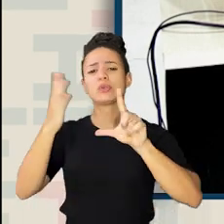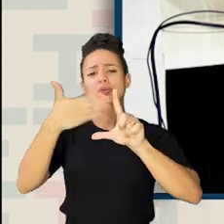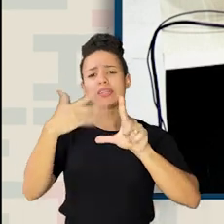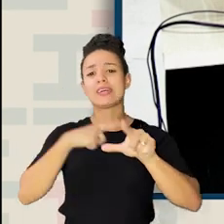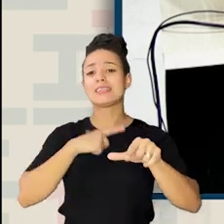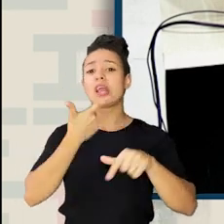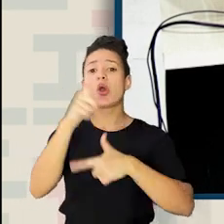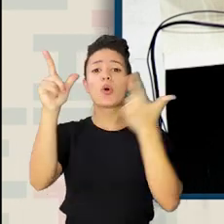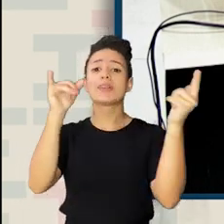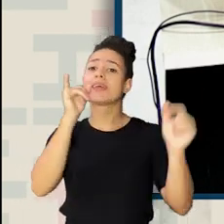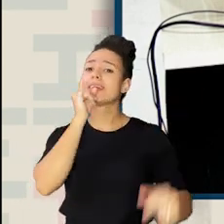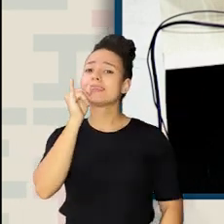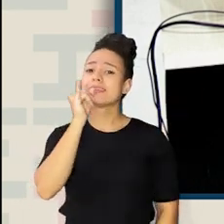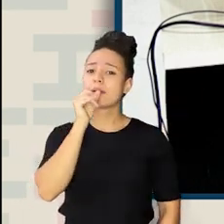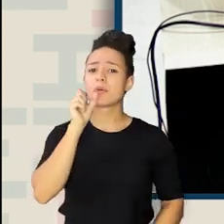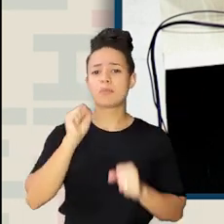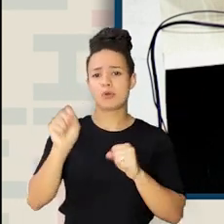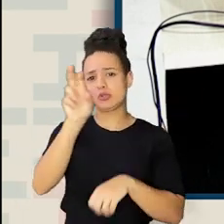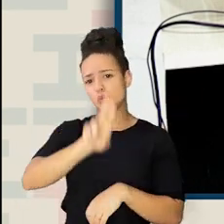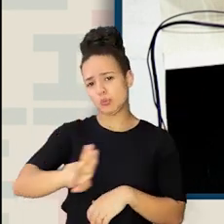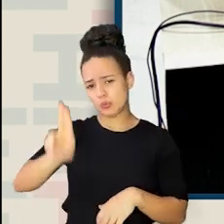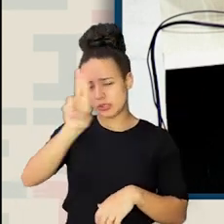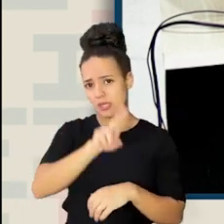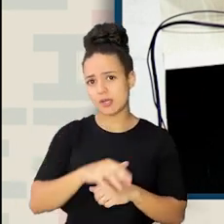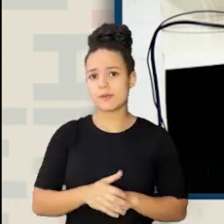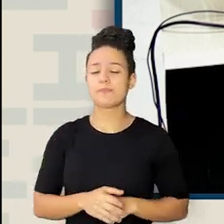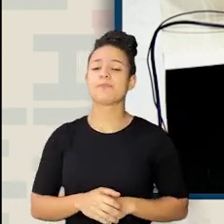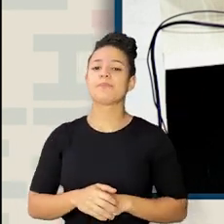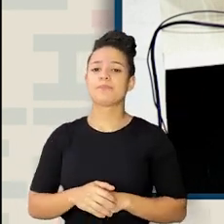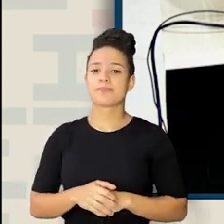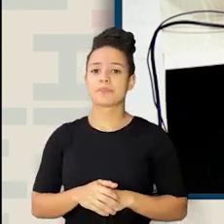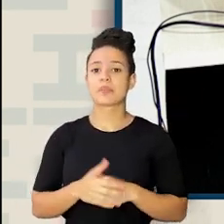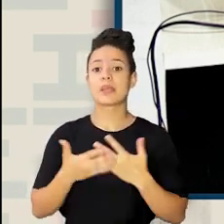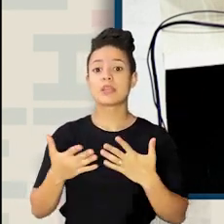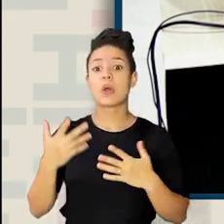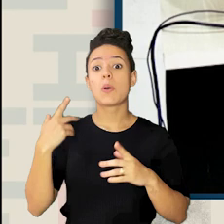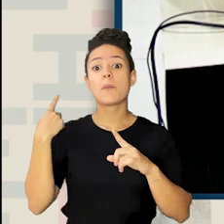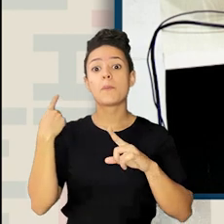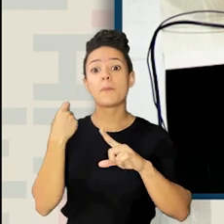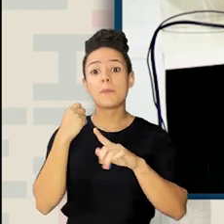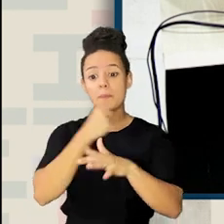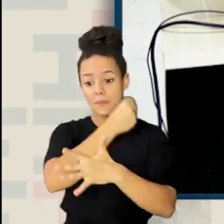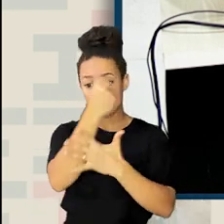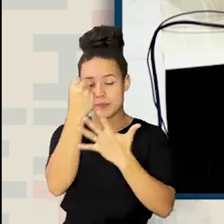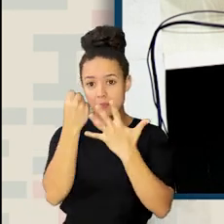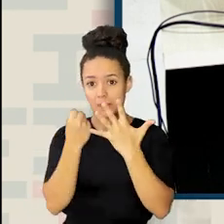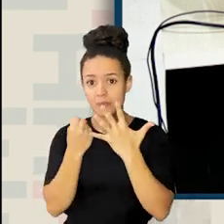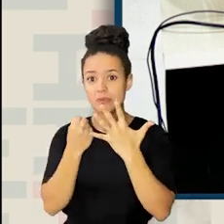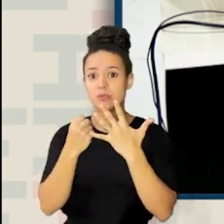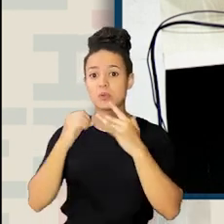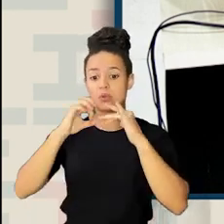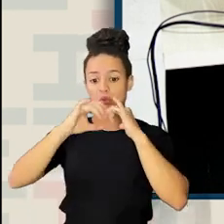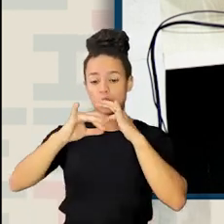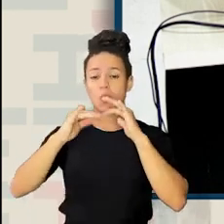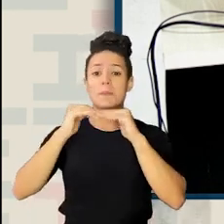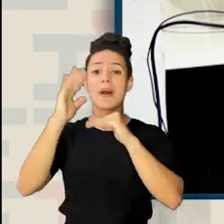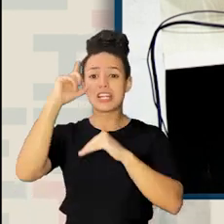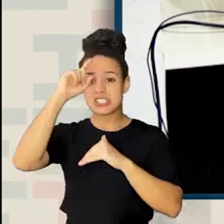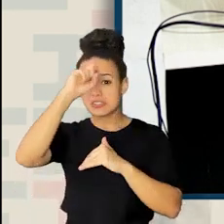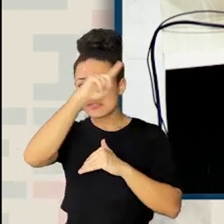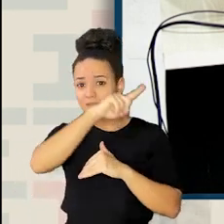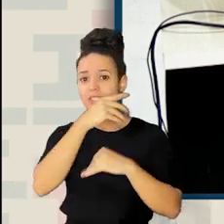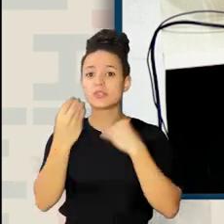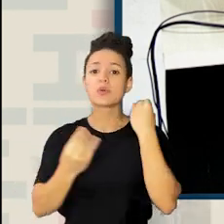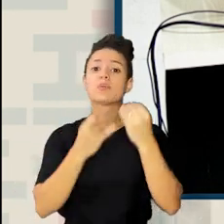slide outros exemplos que podem ser usados, inclusive para diminuir as notas fantasmas de dedilhados mais difíceis, como,